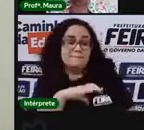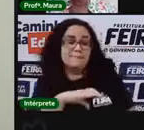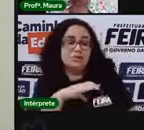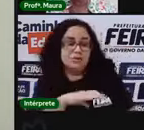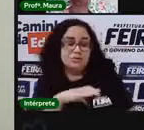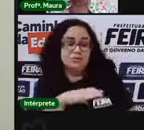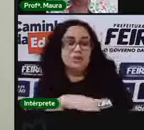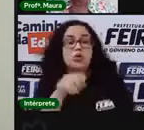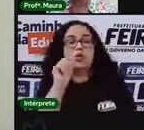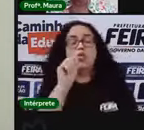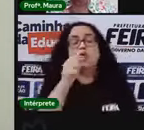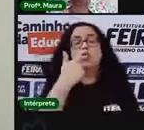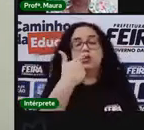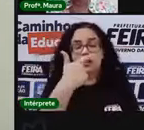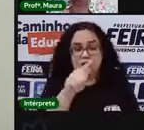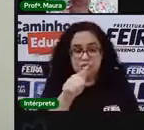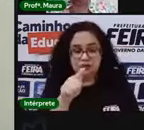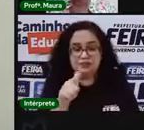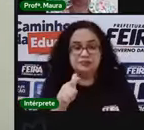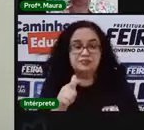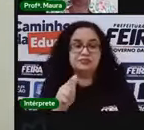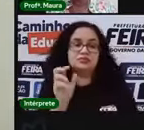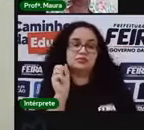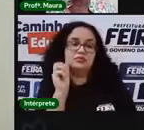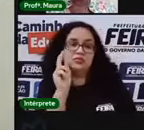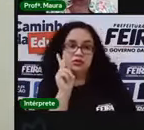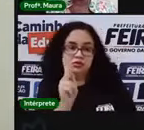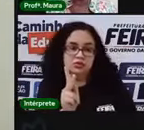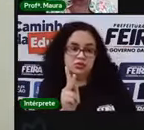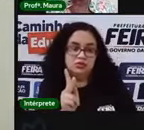que é o conceito de outro, né? Muito bem.